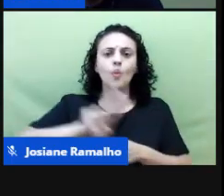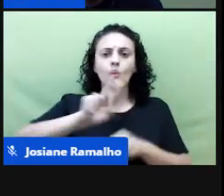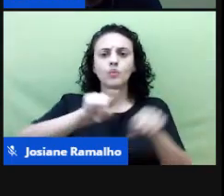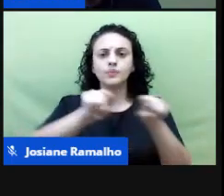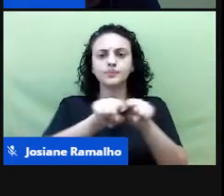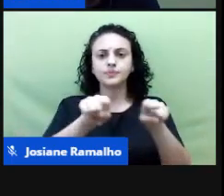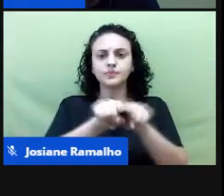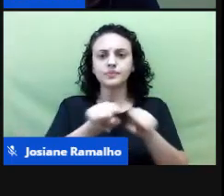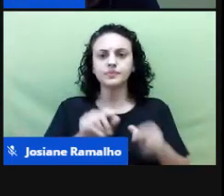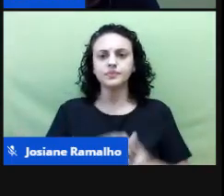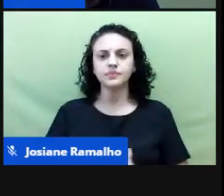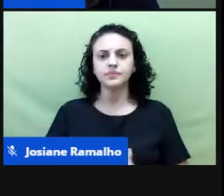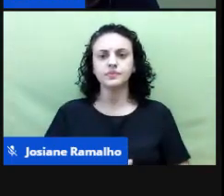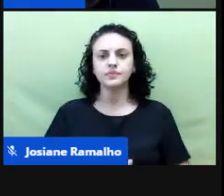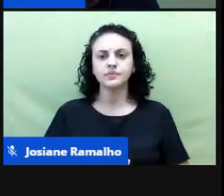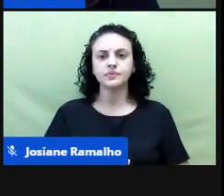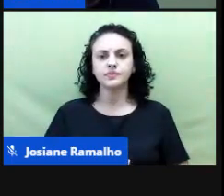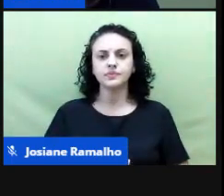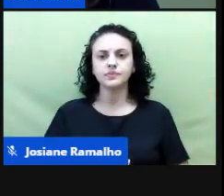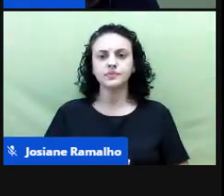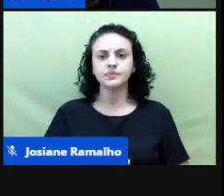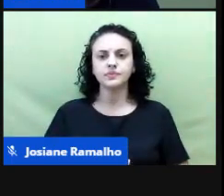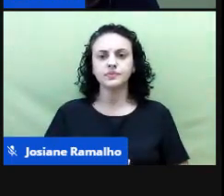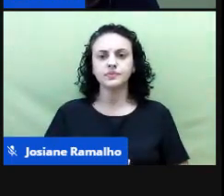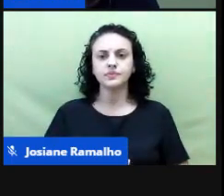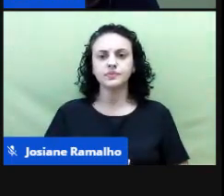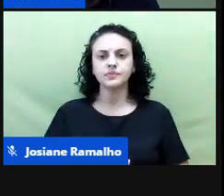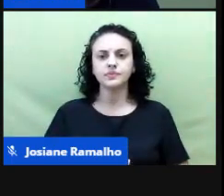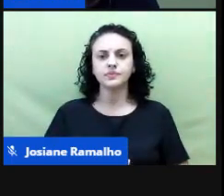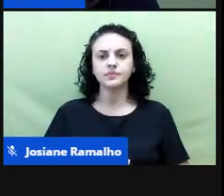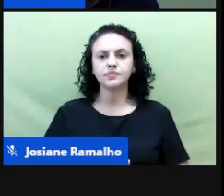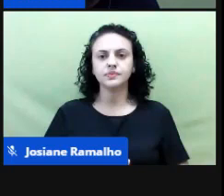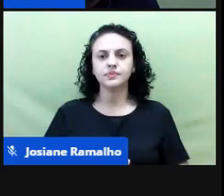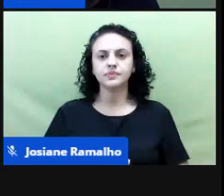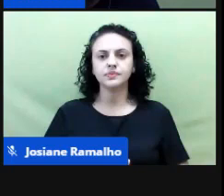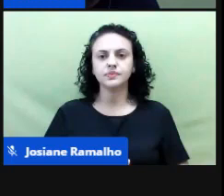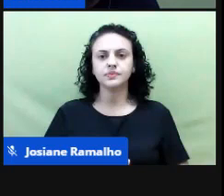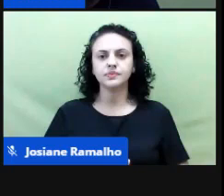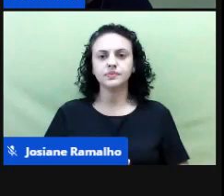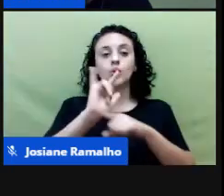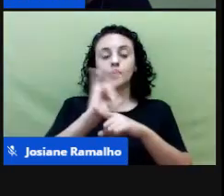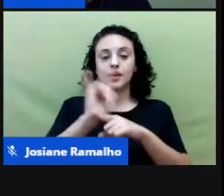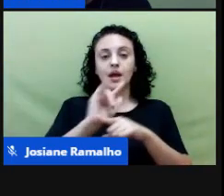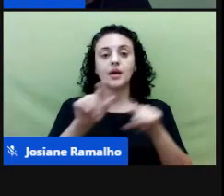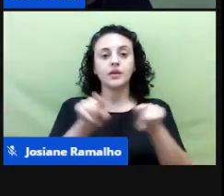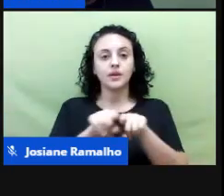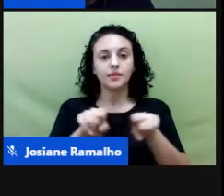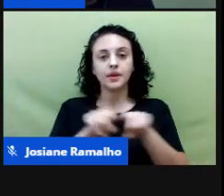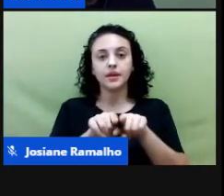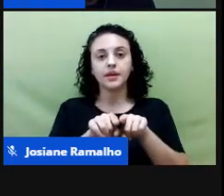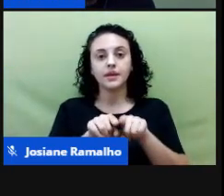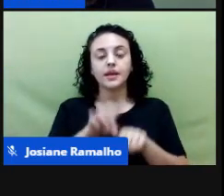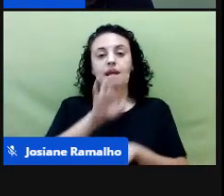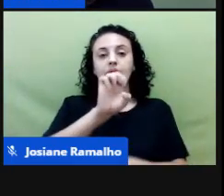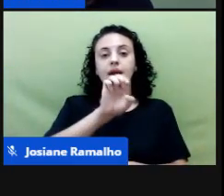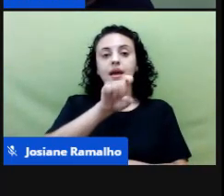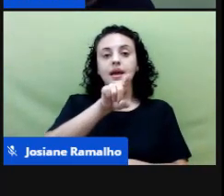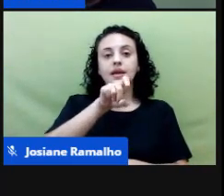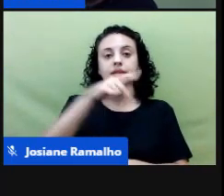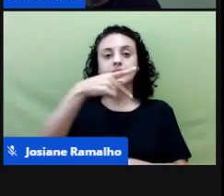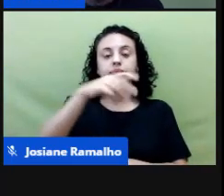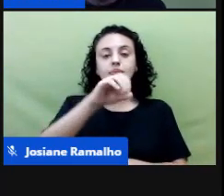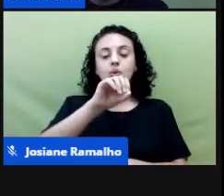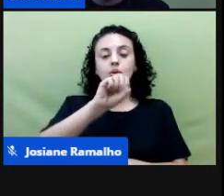Uma outra forma de documentário, é uma forma muito comum, que é o documentário expositivo.